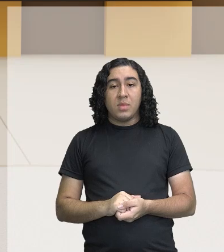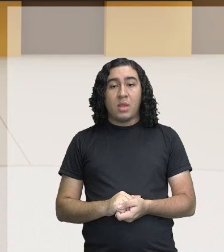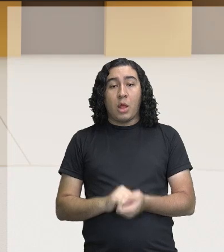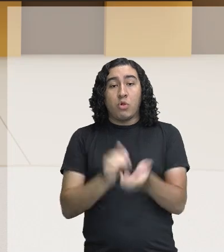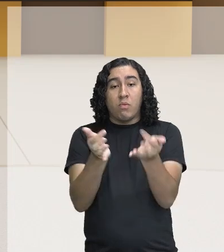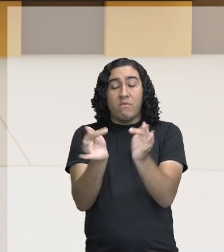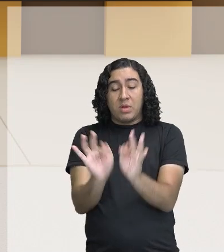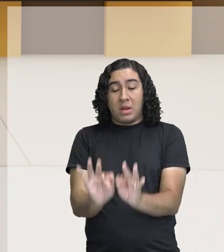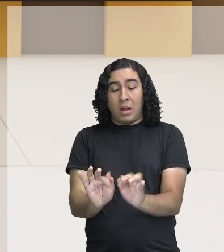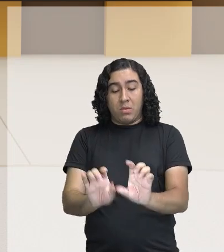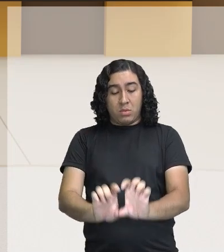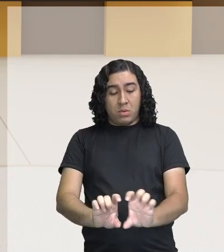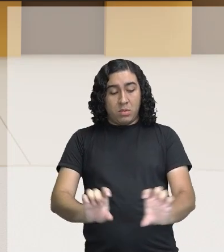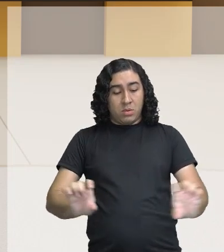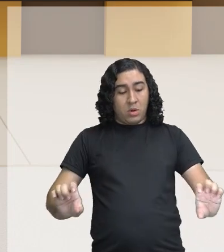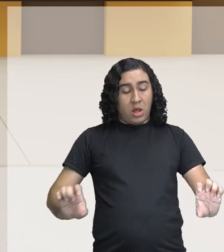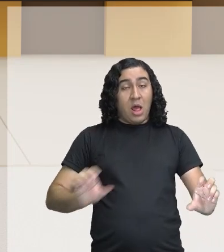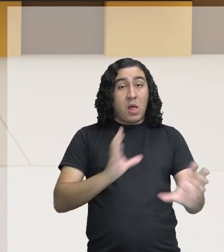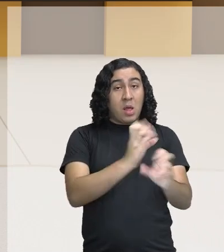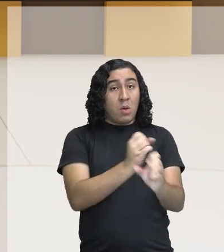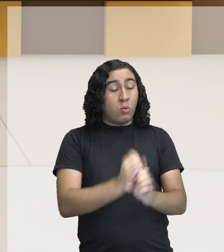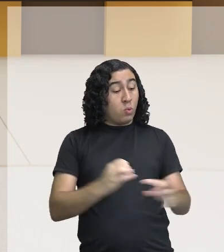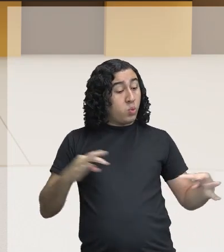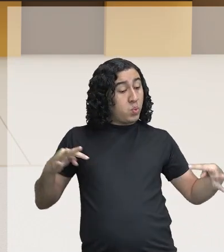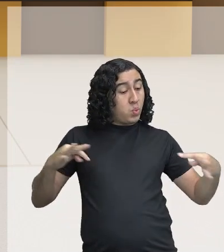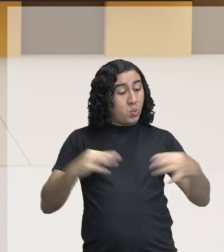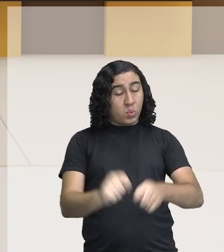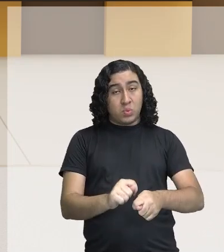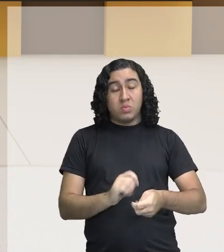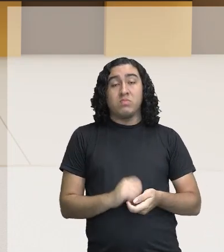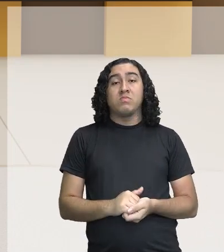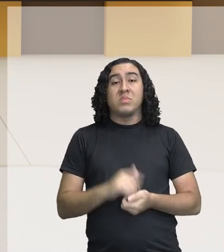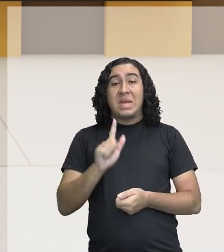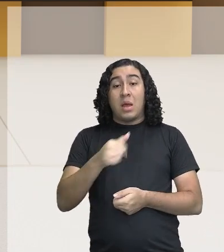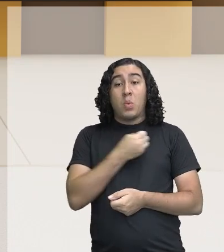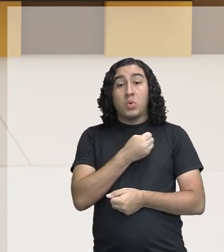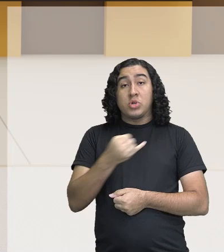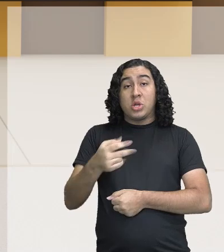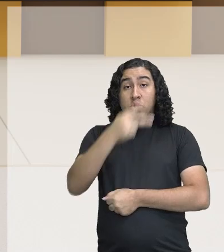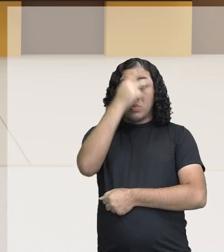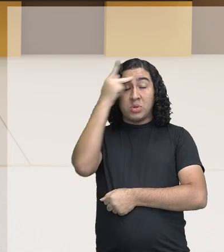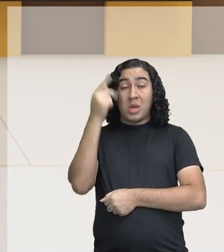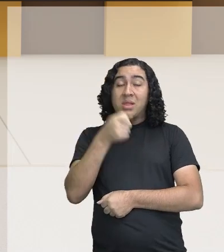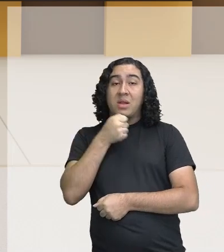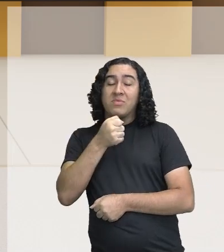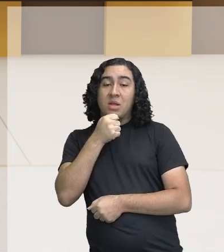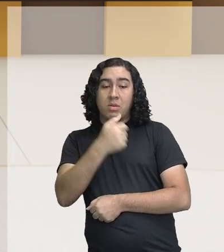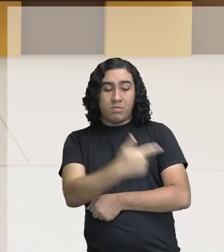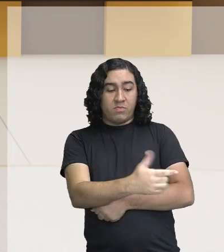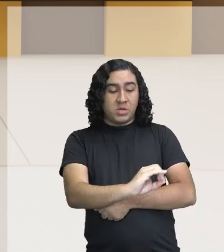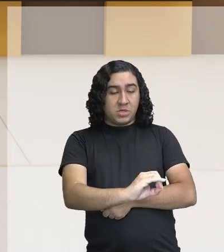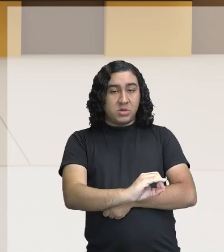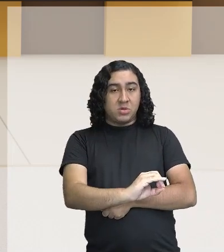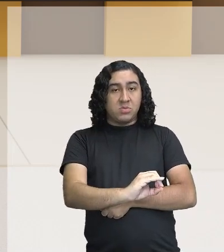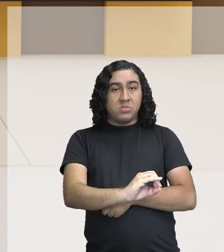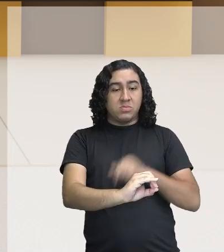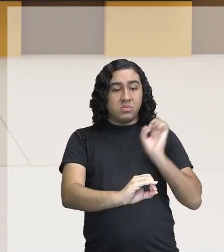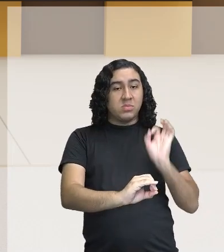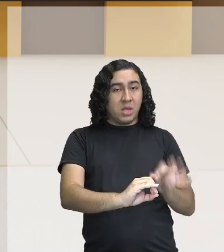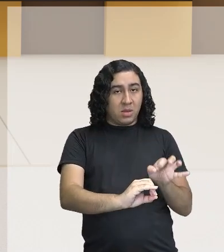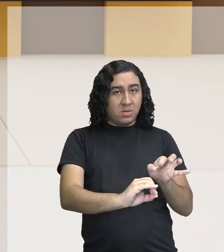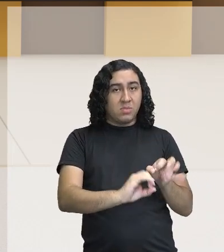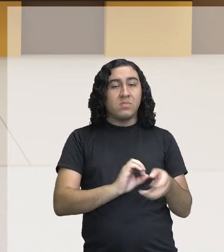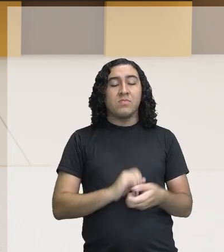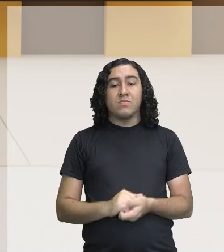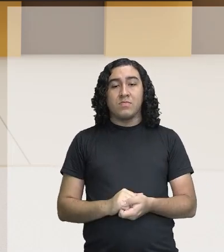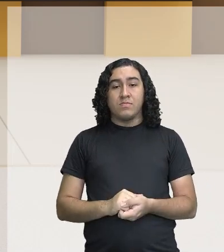E quem é o total? Na frequência absoluta, é o total das pessoas entrevistadas, que foram 20. O